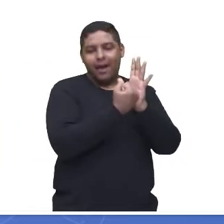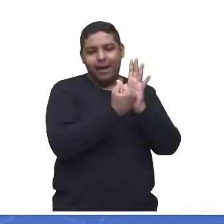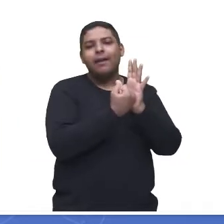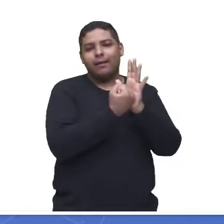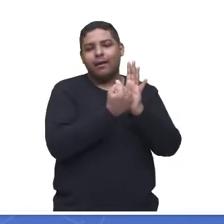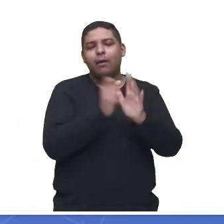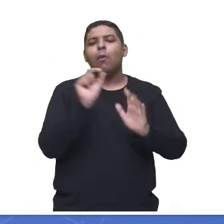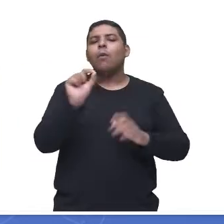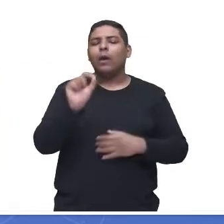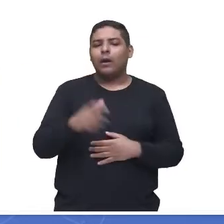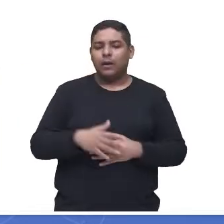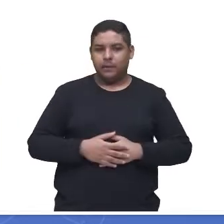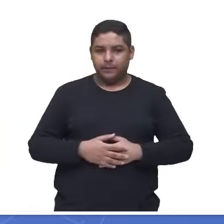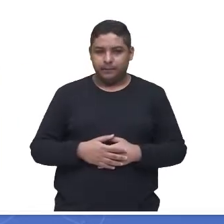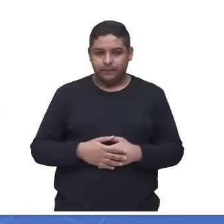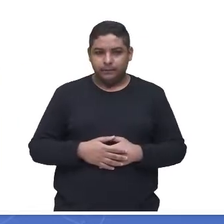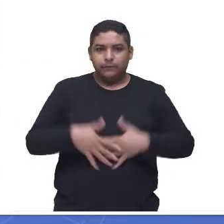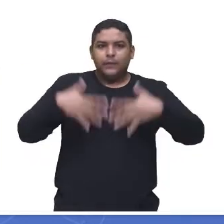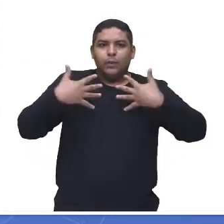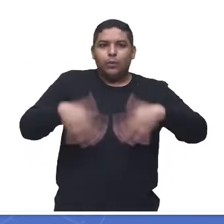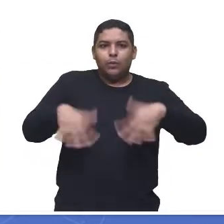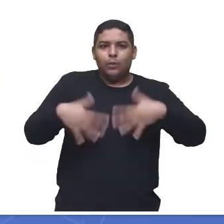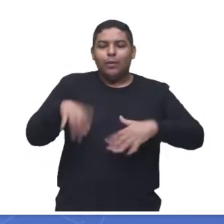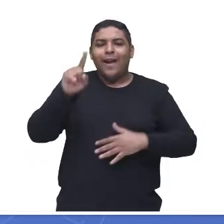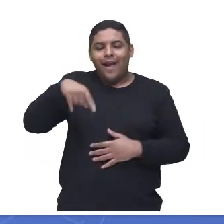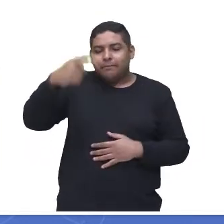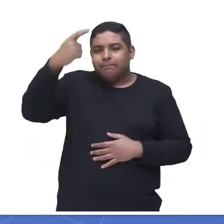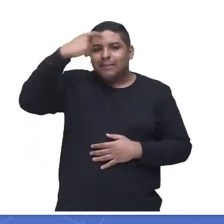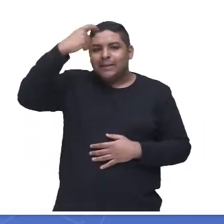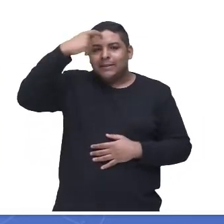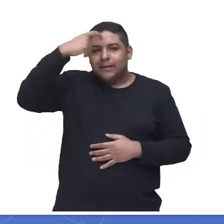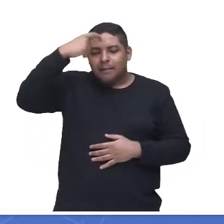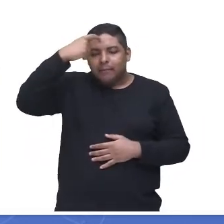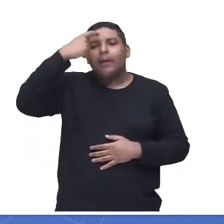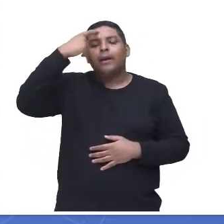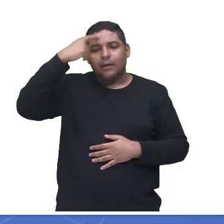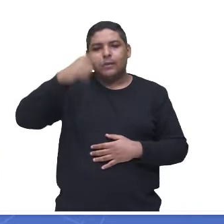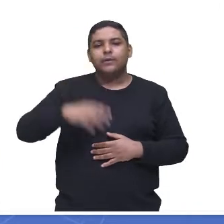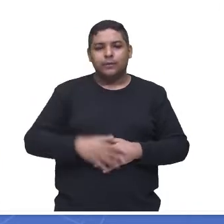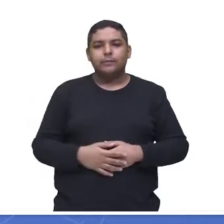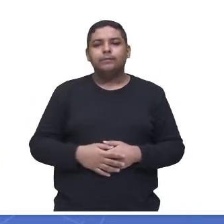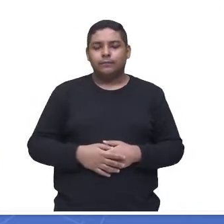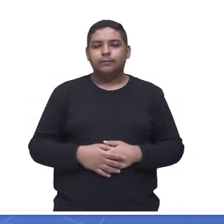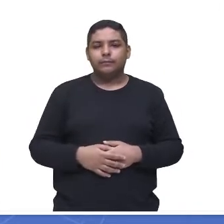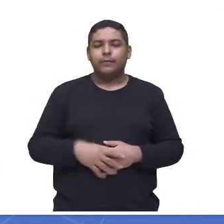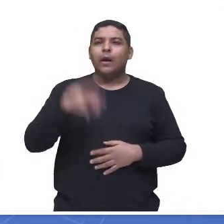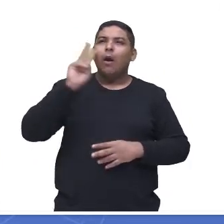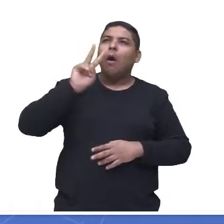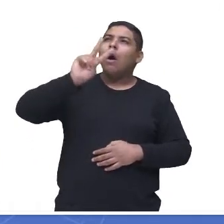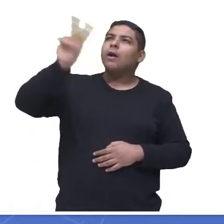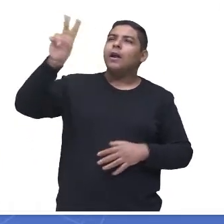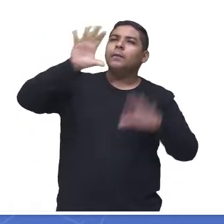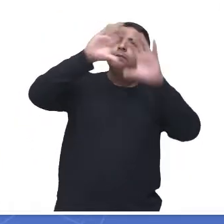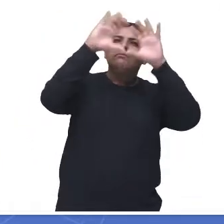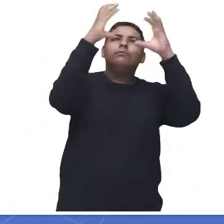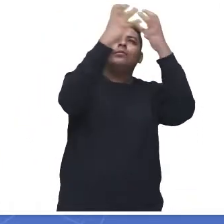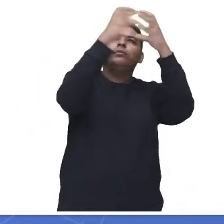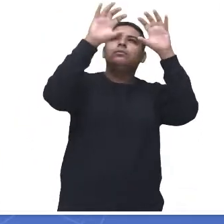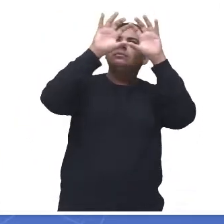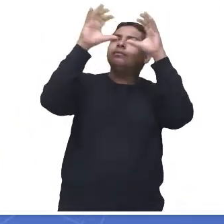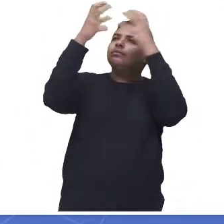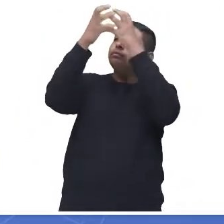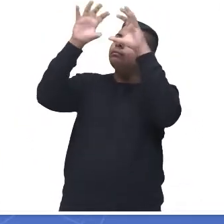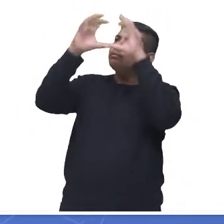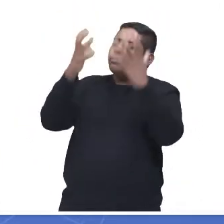assombro, que é essa mentalidade moderna. Esse olhar pelo universo, esse olhar para o infinito, esse olhar